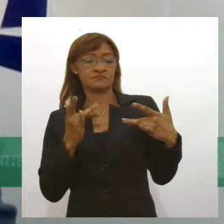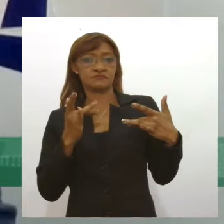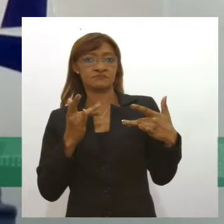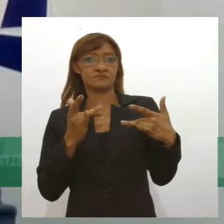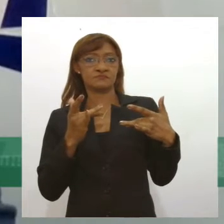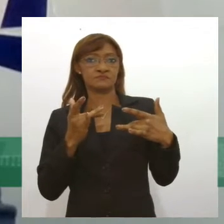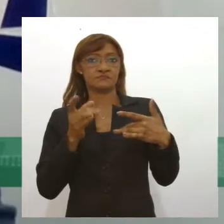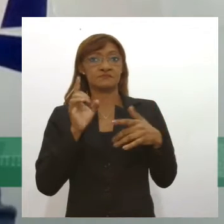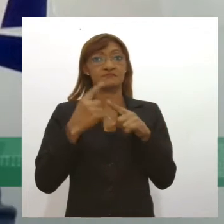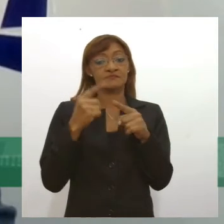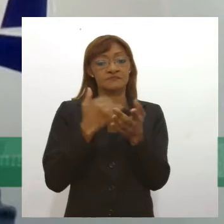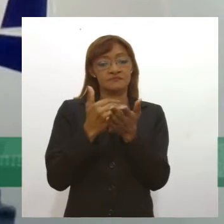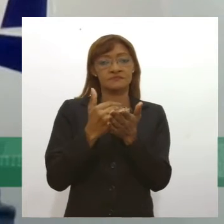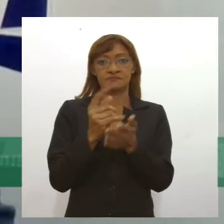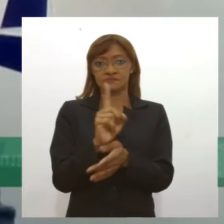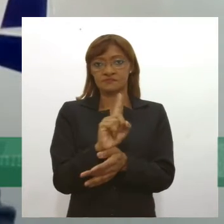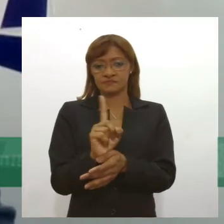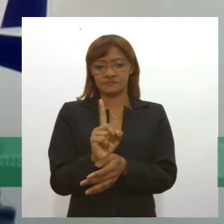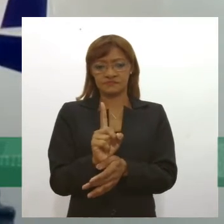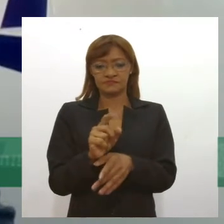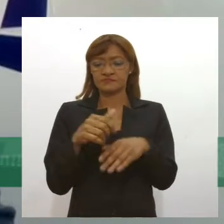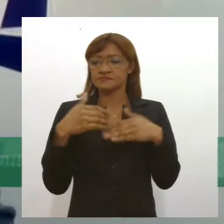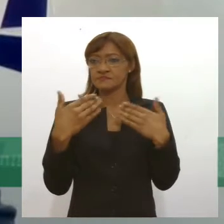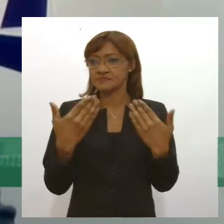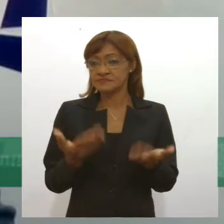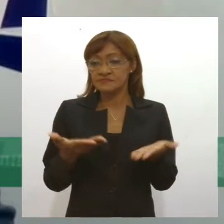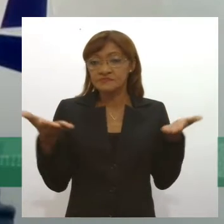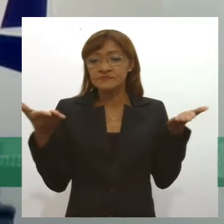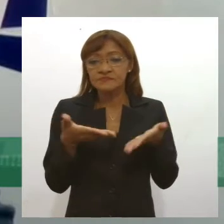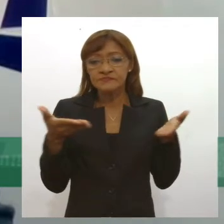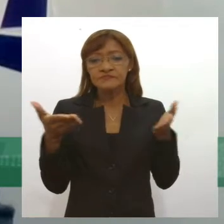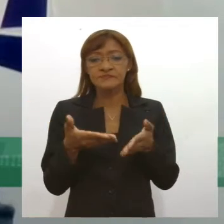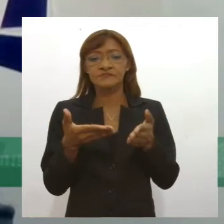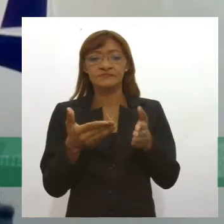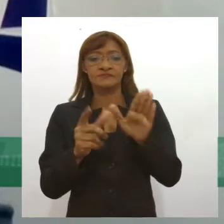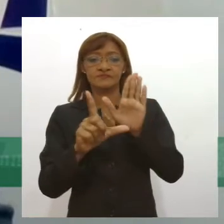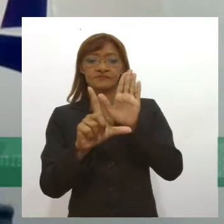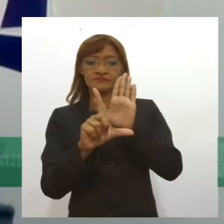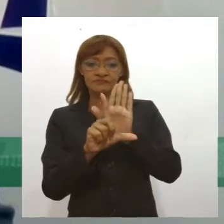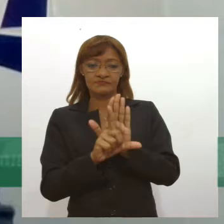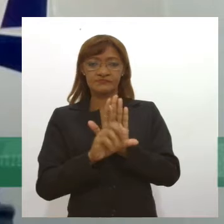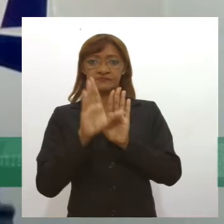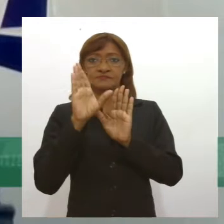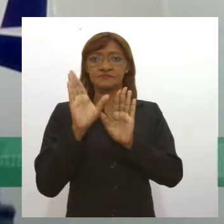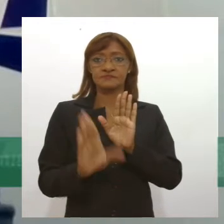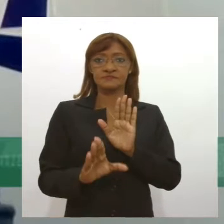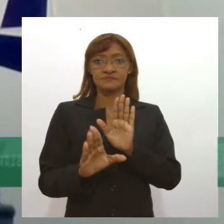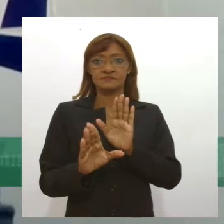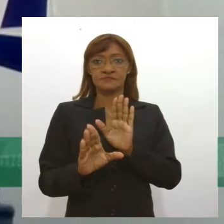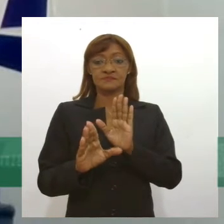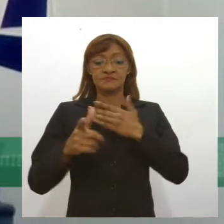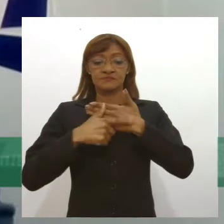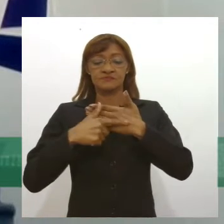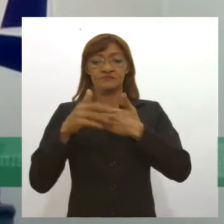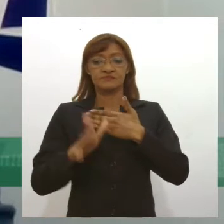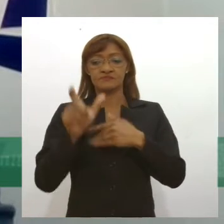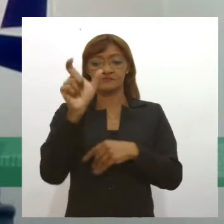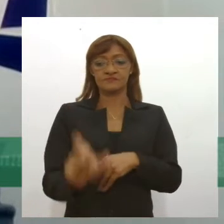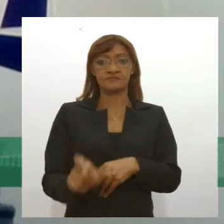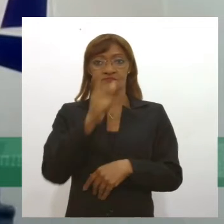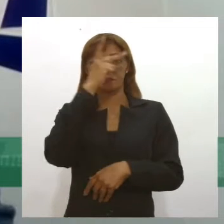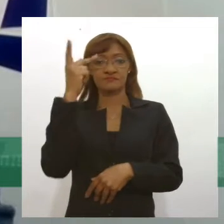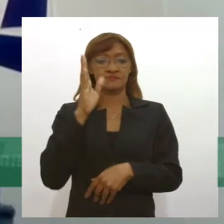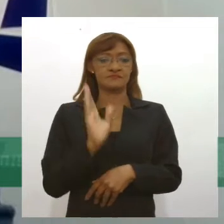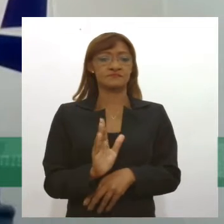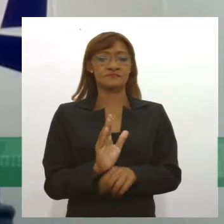Né? Então, essa decodificação na lei da figura do investidor, ela foi muito salutar para